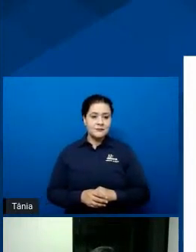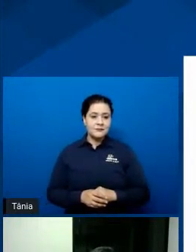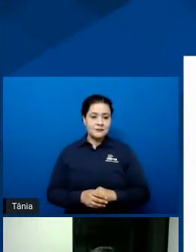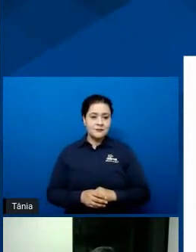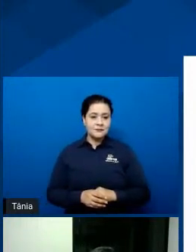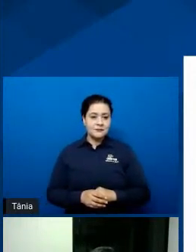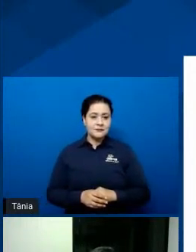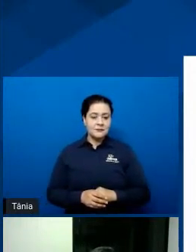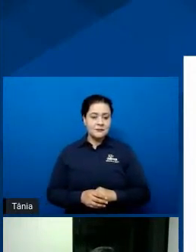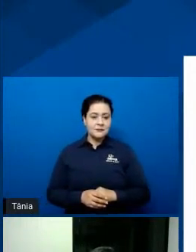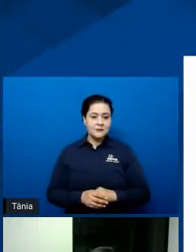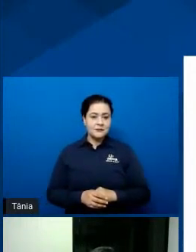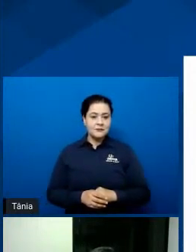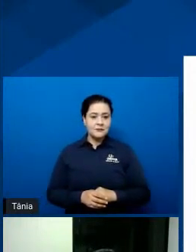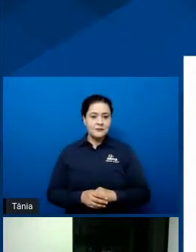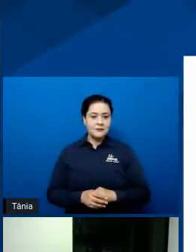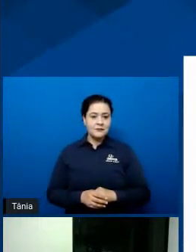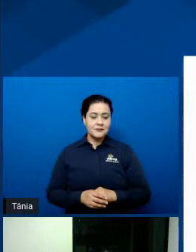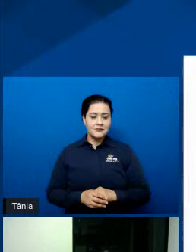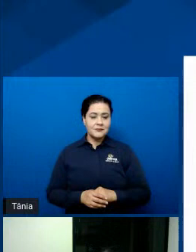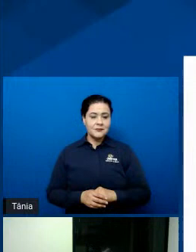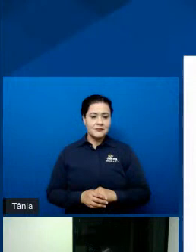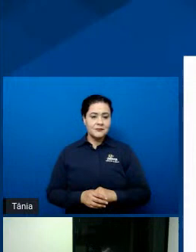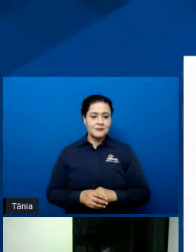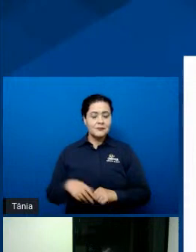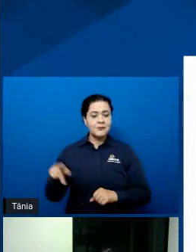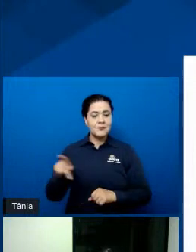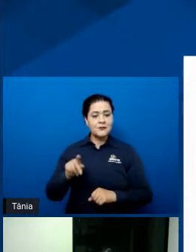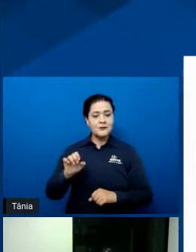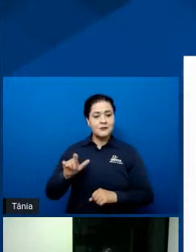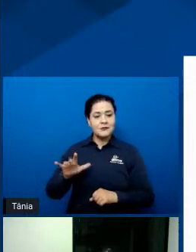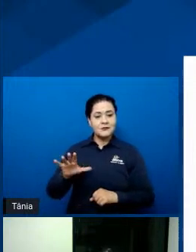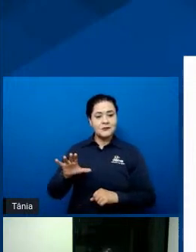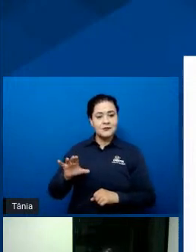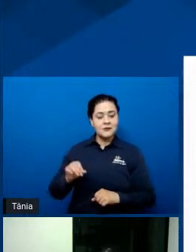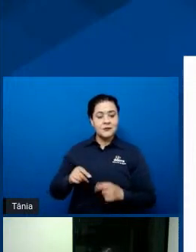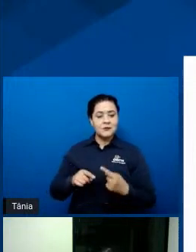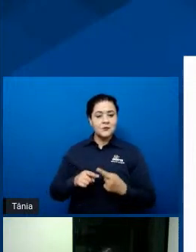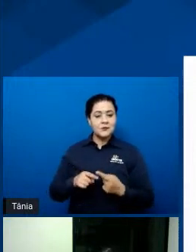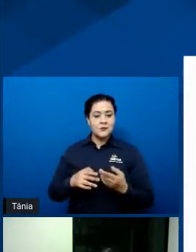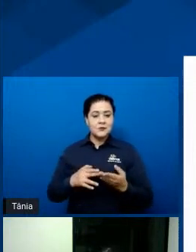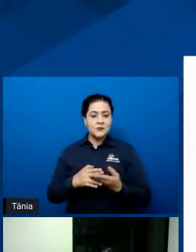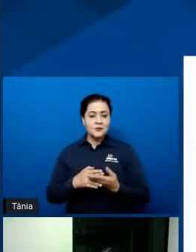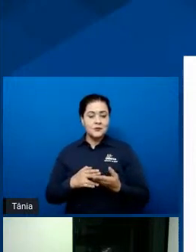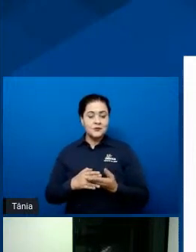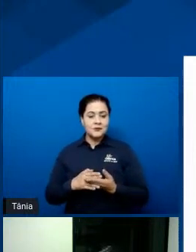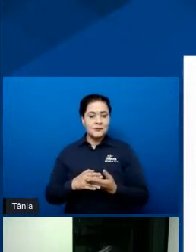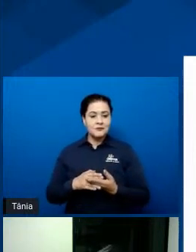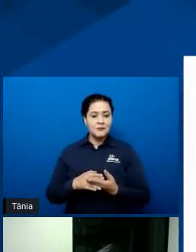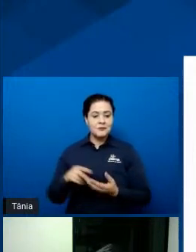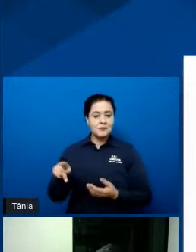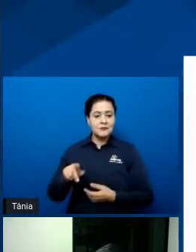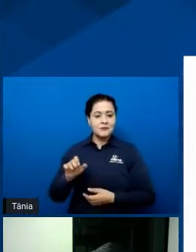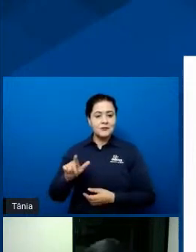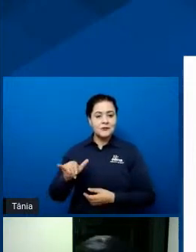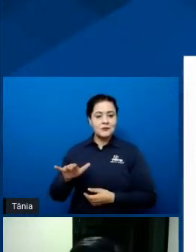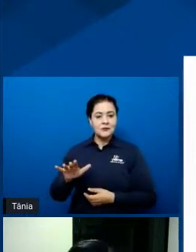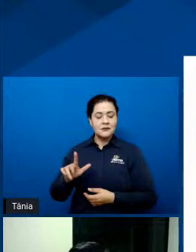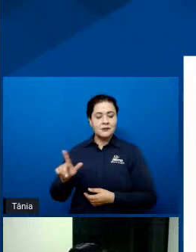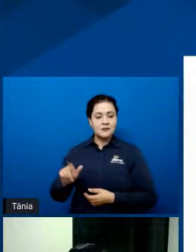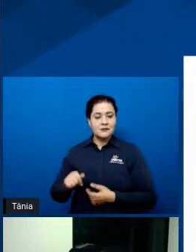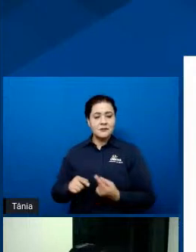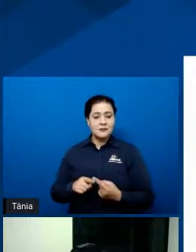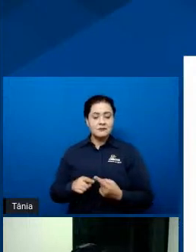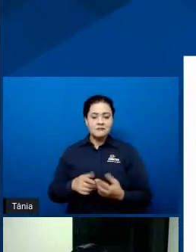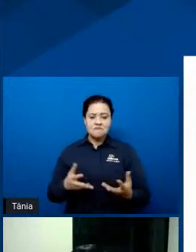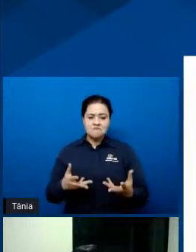Não, na verdade, eu estou aqui, Davi. Sra. Elisa, deu um intervalozinho dela aqui, mas olha, eu estou fascinado pensando aqui. Você acabou de